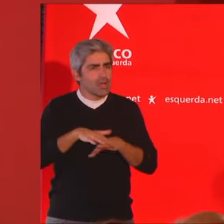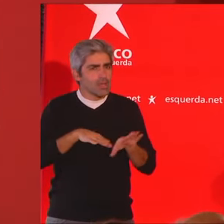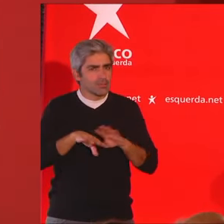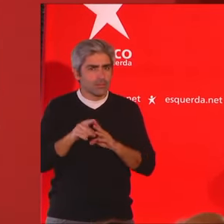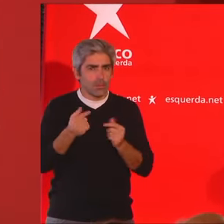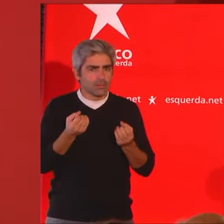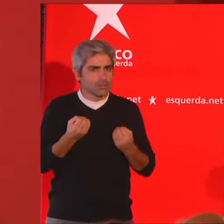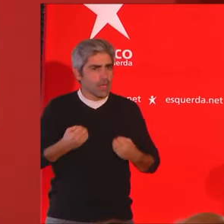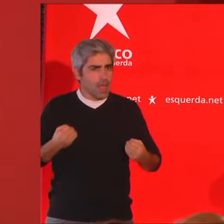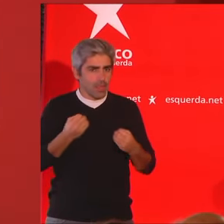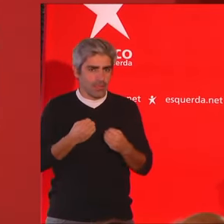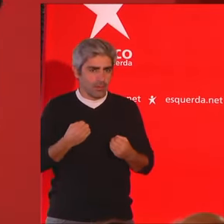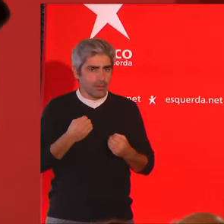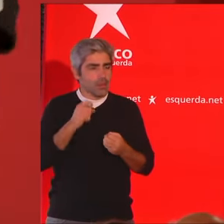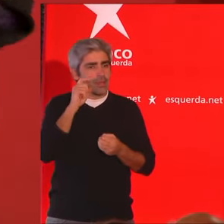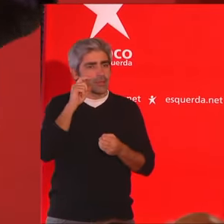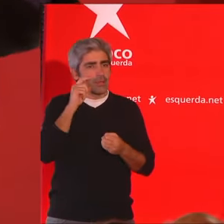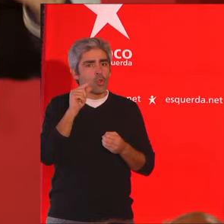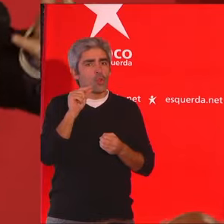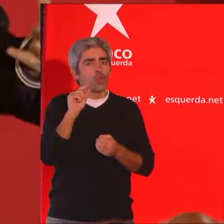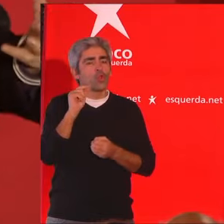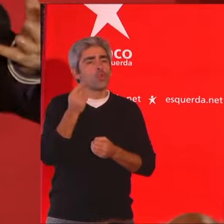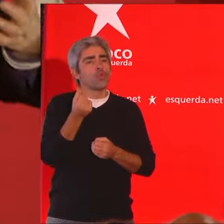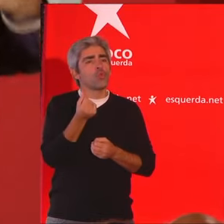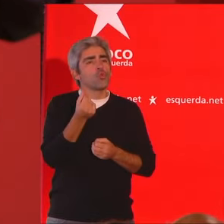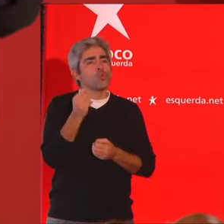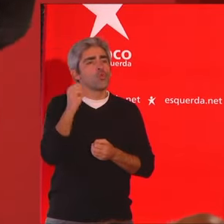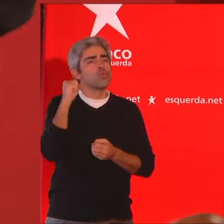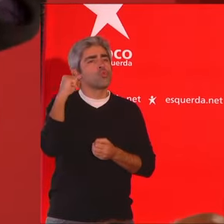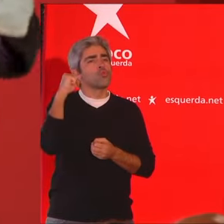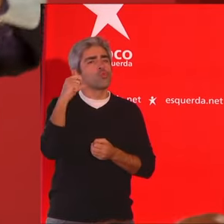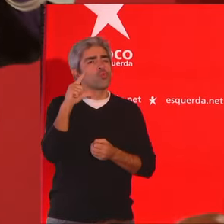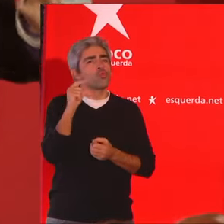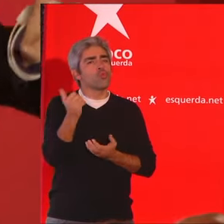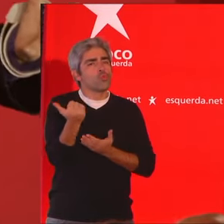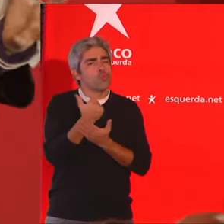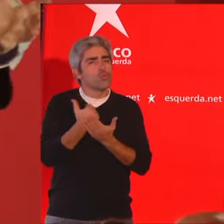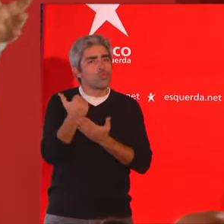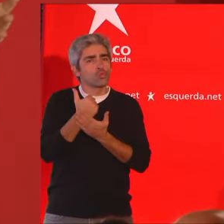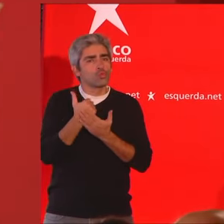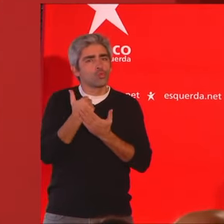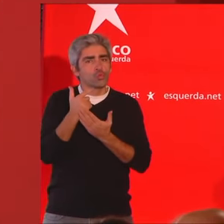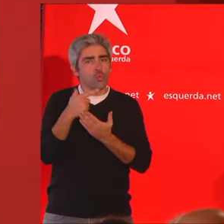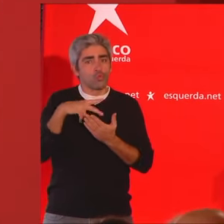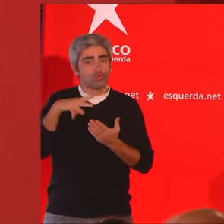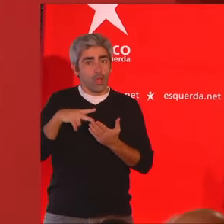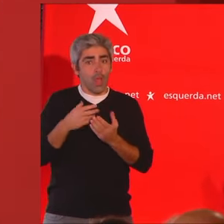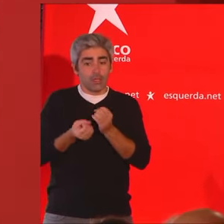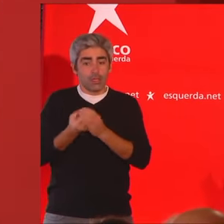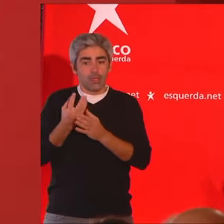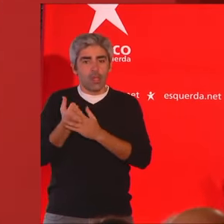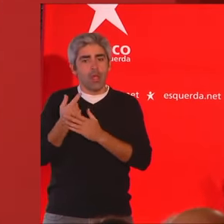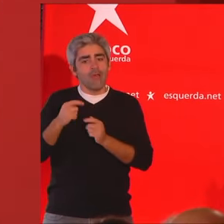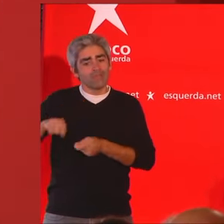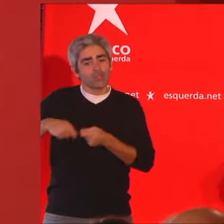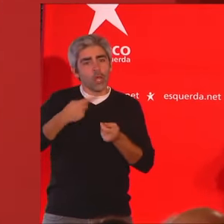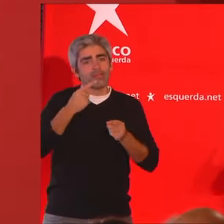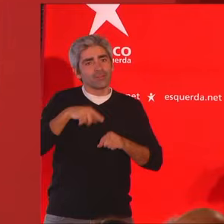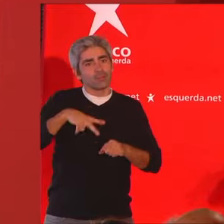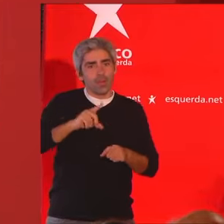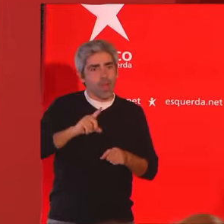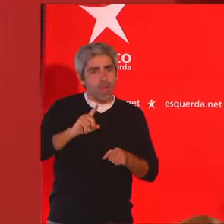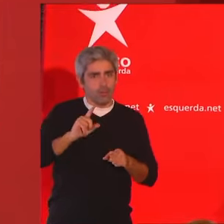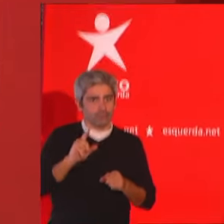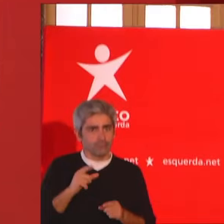para garantir que os lucros que são gerados em Portugal são reinvestidos em Portugal, em todo o tipo de atividades,